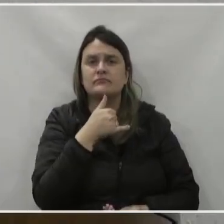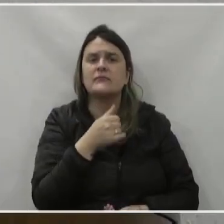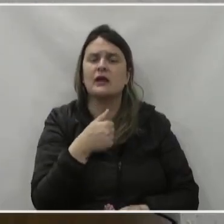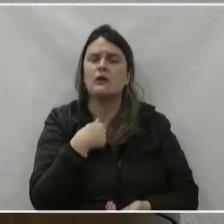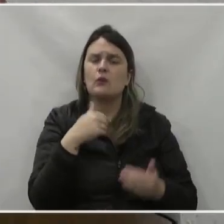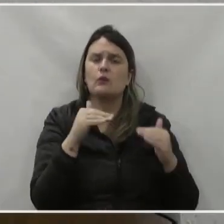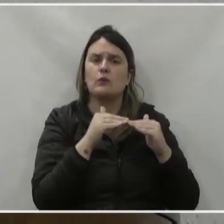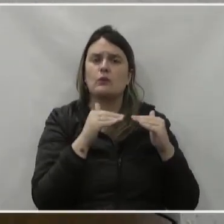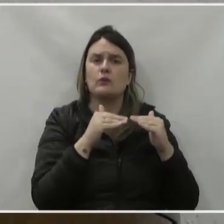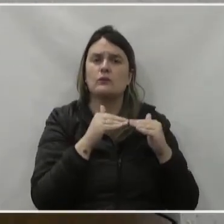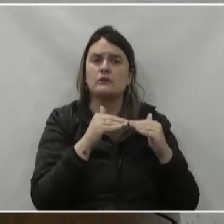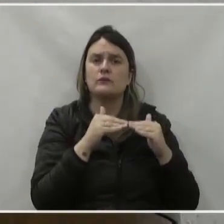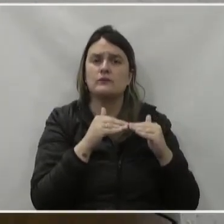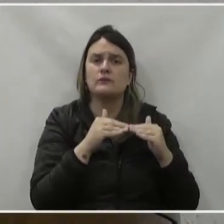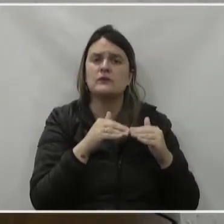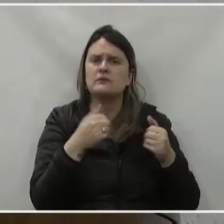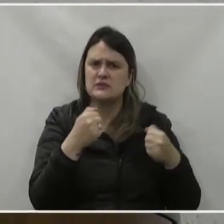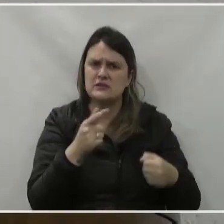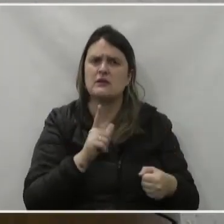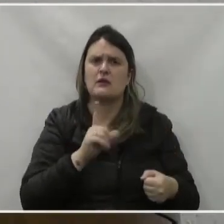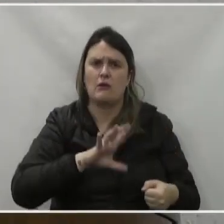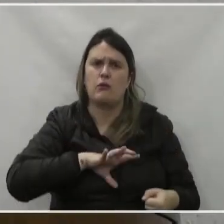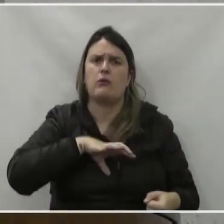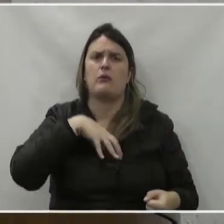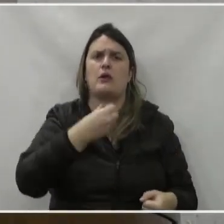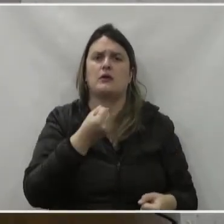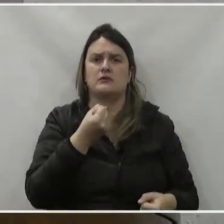que concordar. É coragem.